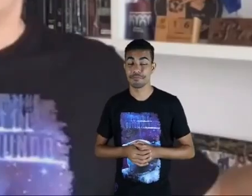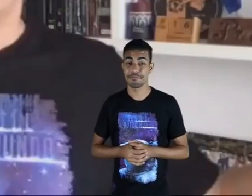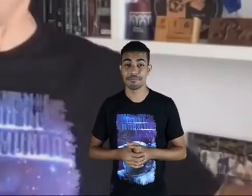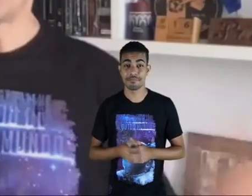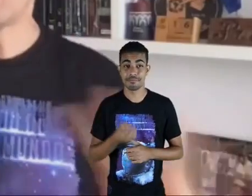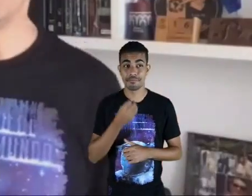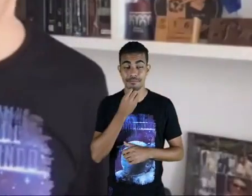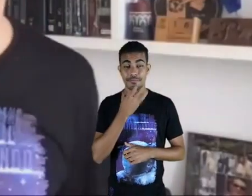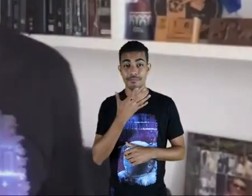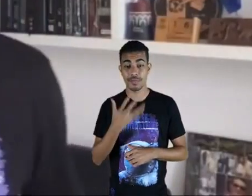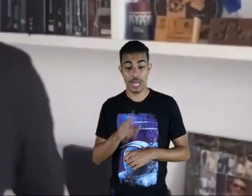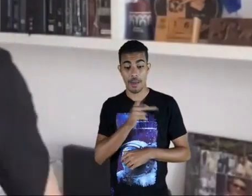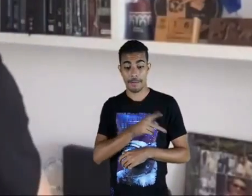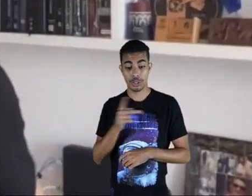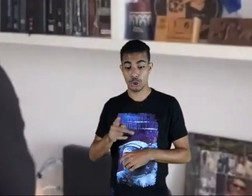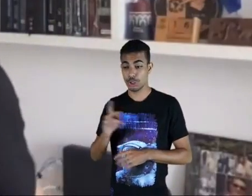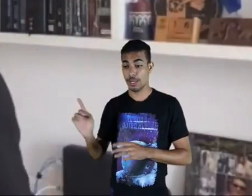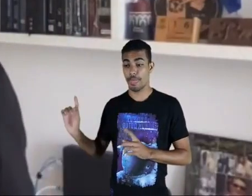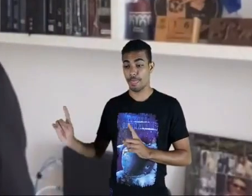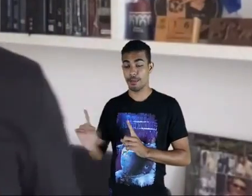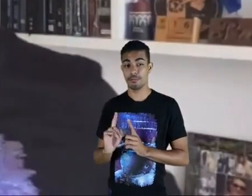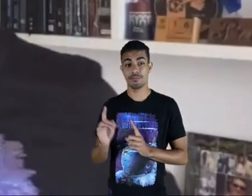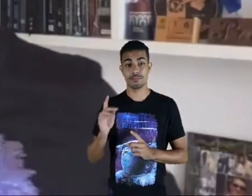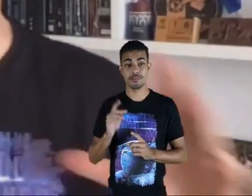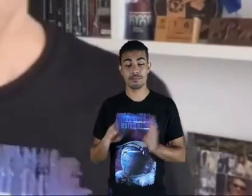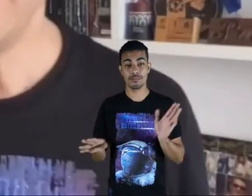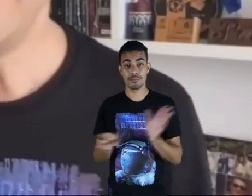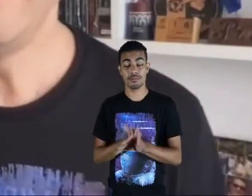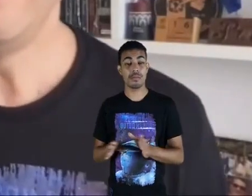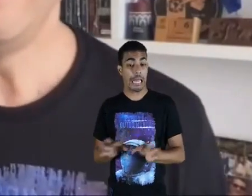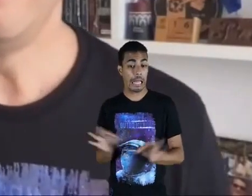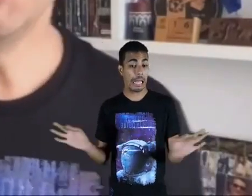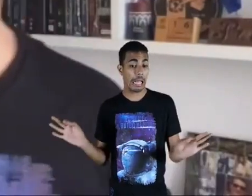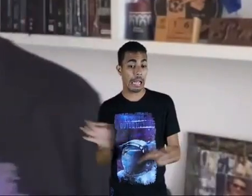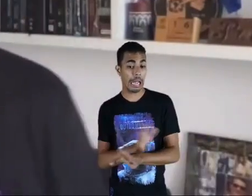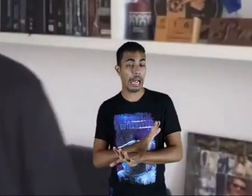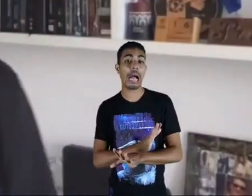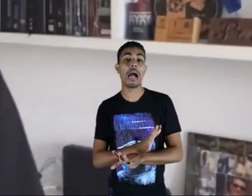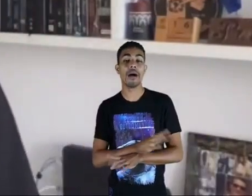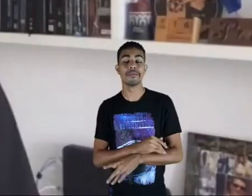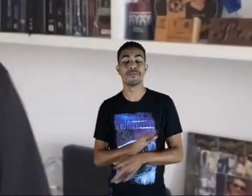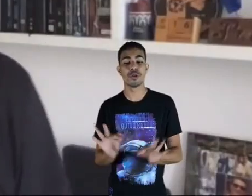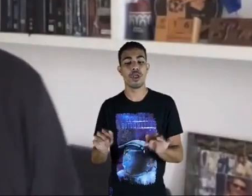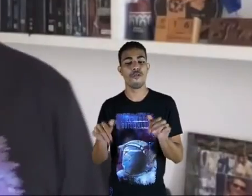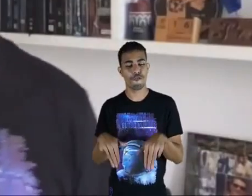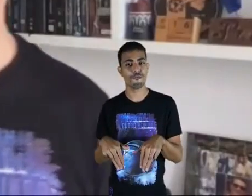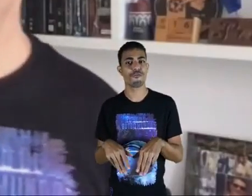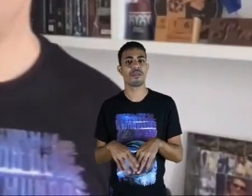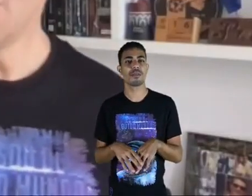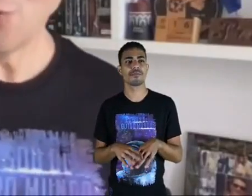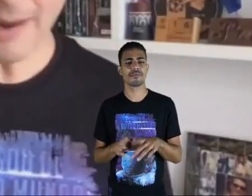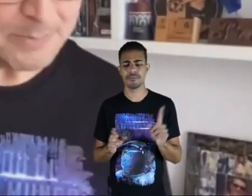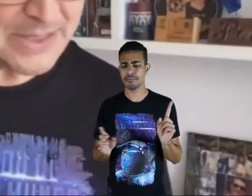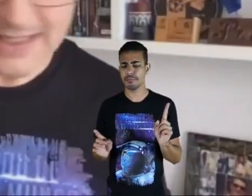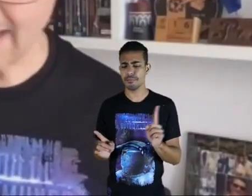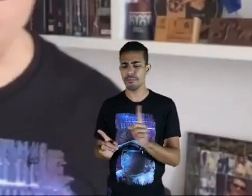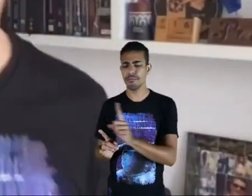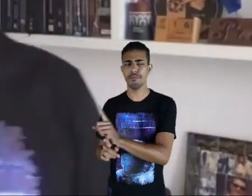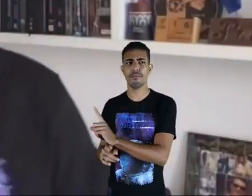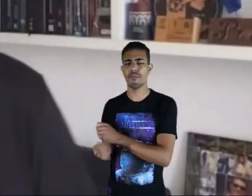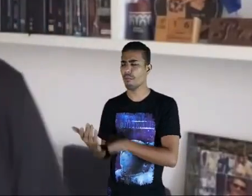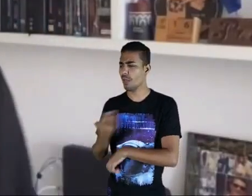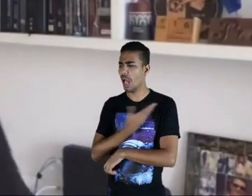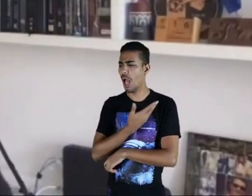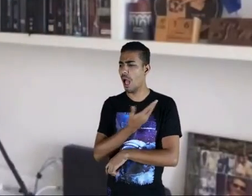Bom, professora chegou, o papo terminou, no final da aula, ela saindo, uma